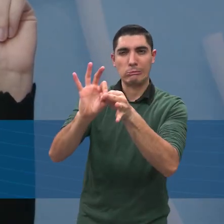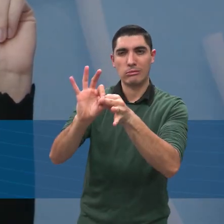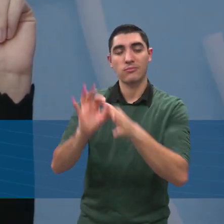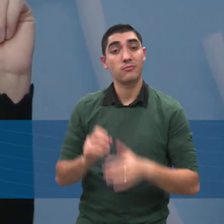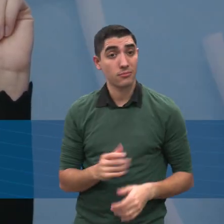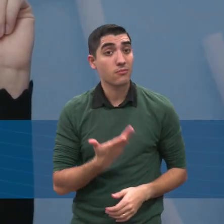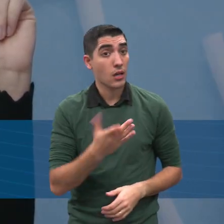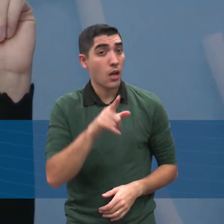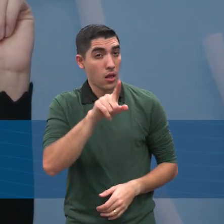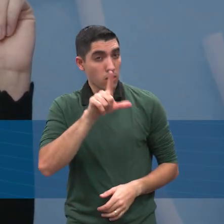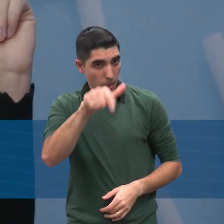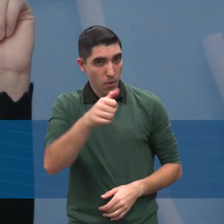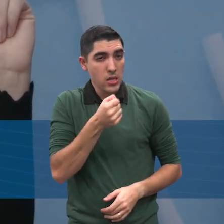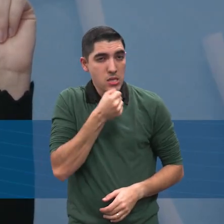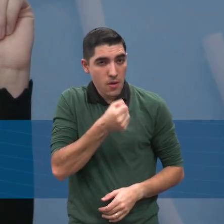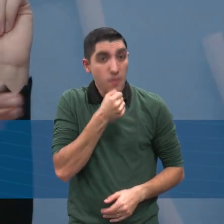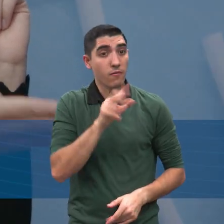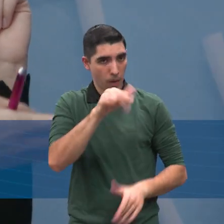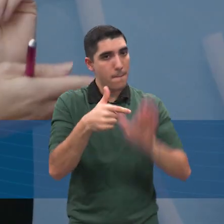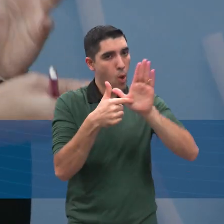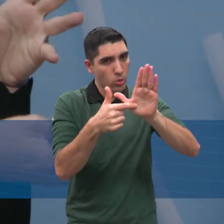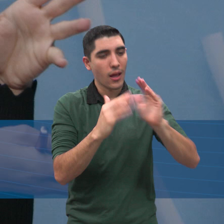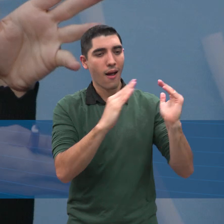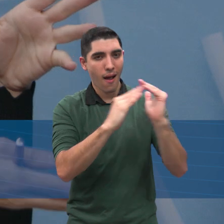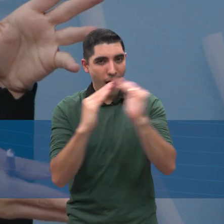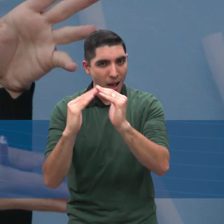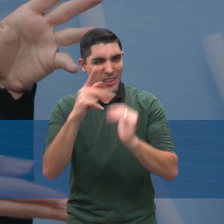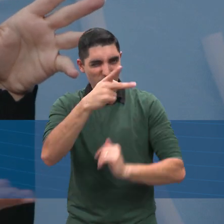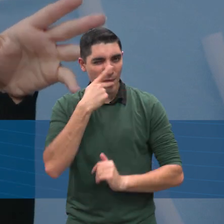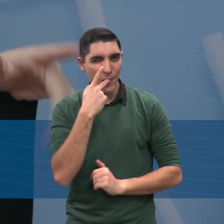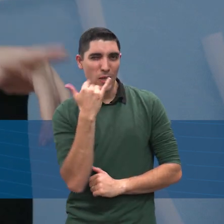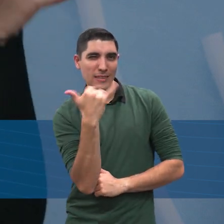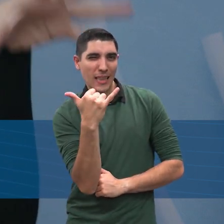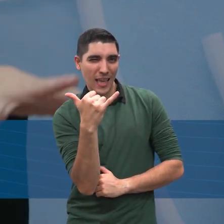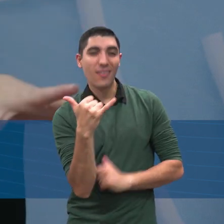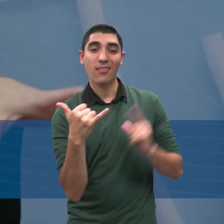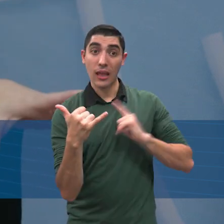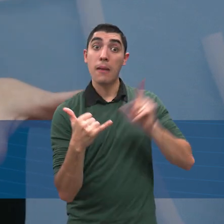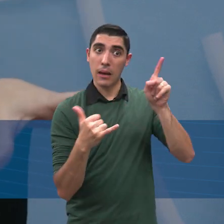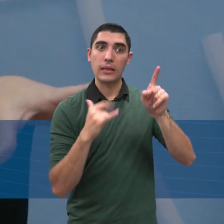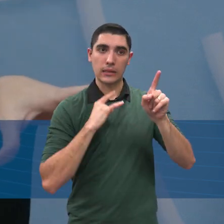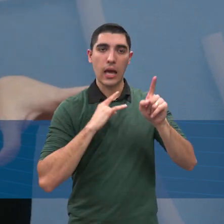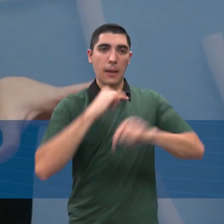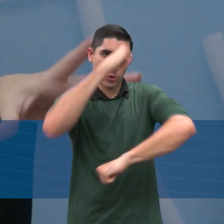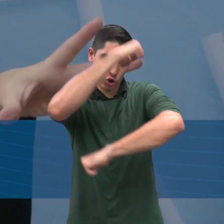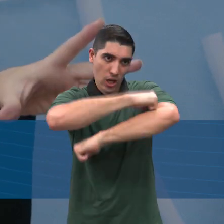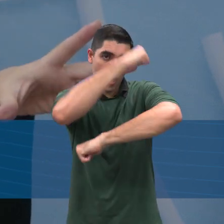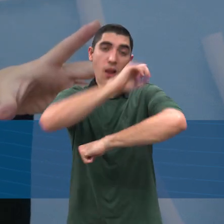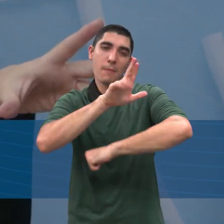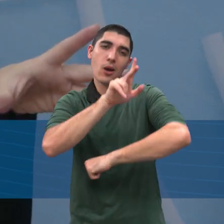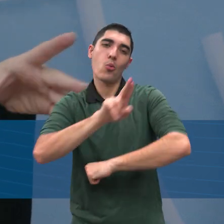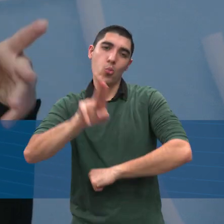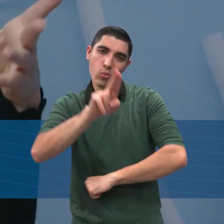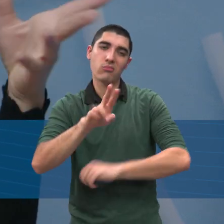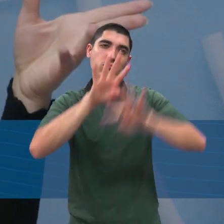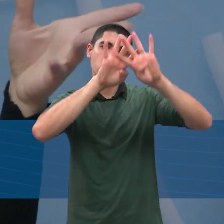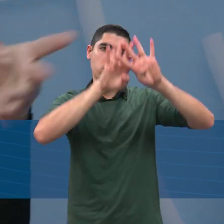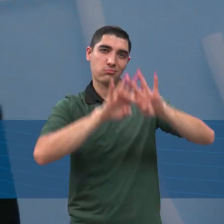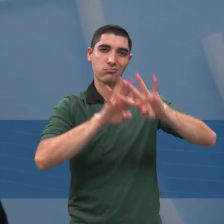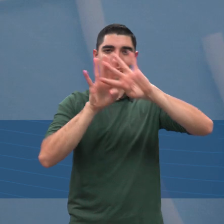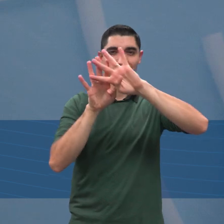pouquinho, ainda tem casas assim, inclusive você citou Santana, Sim. Só que hoje tudo com grade. Sim. Né? Assim, acho